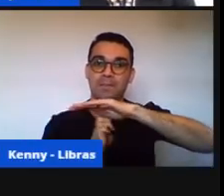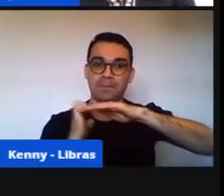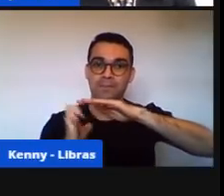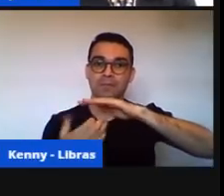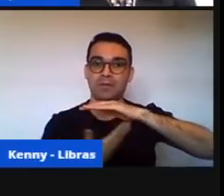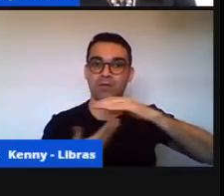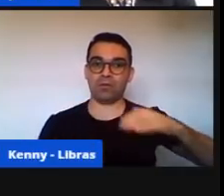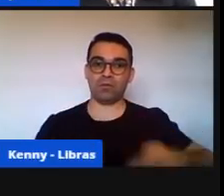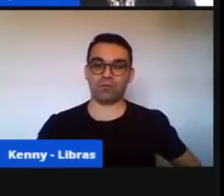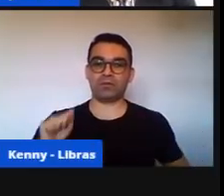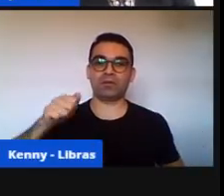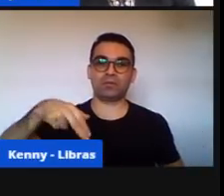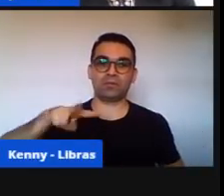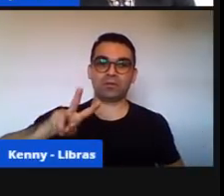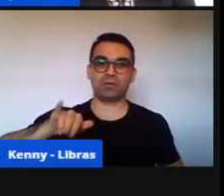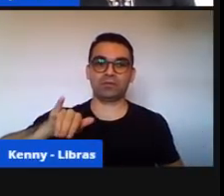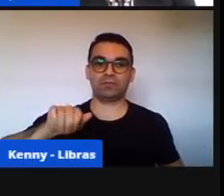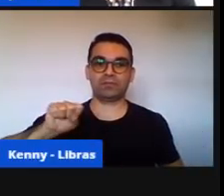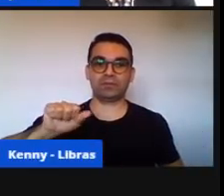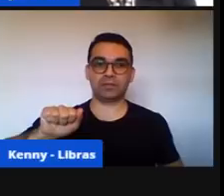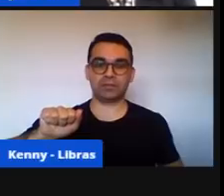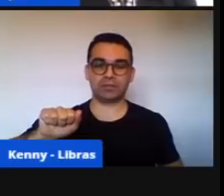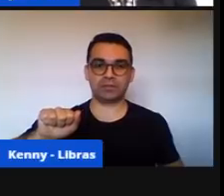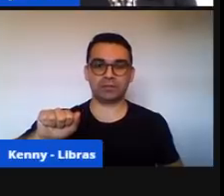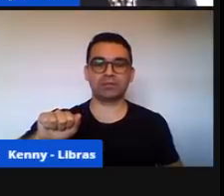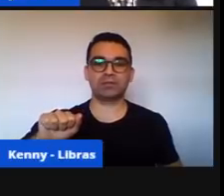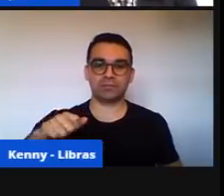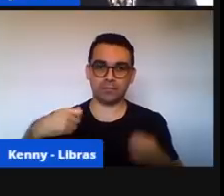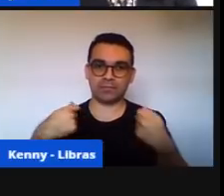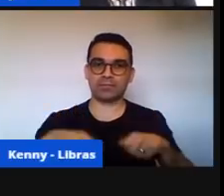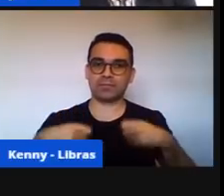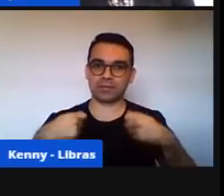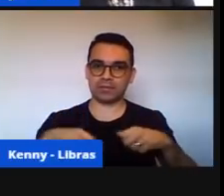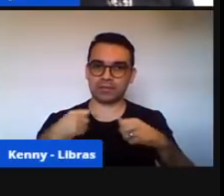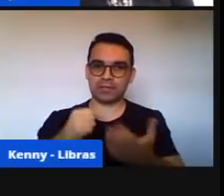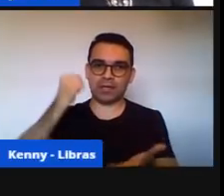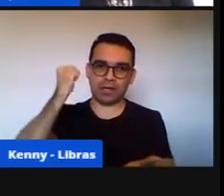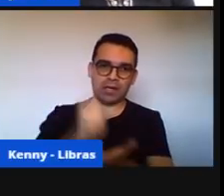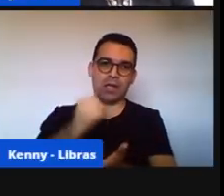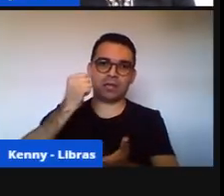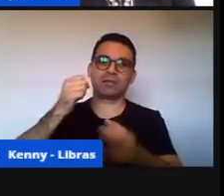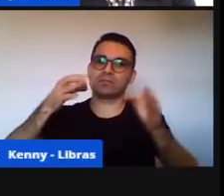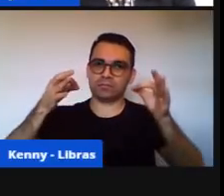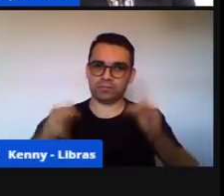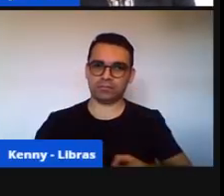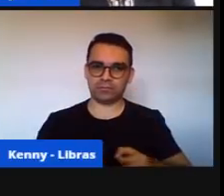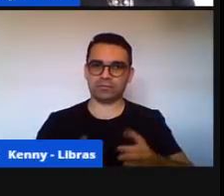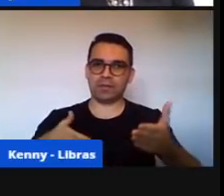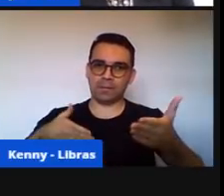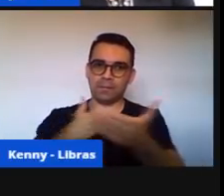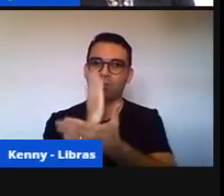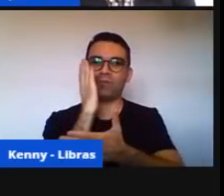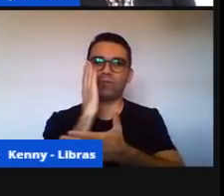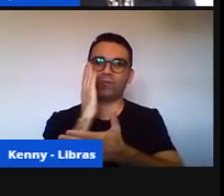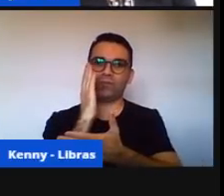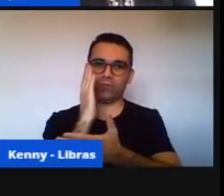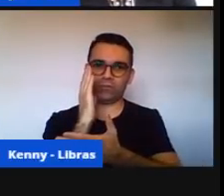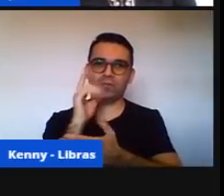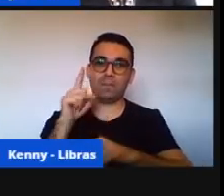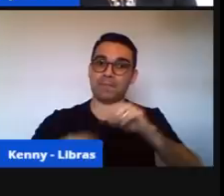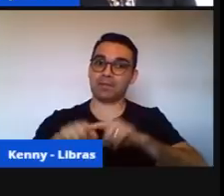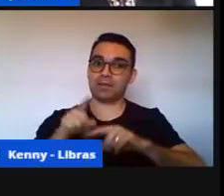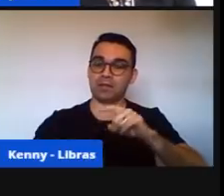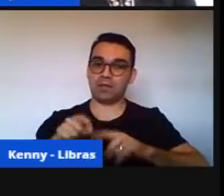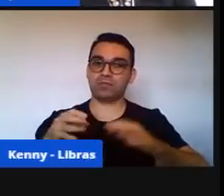ser produtos feitos artesanalmente, feitos em casa. Eles precisam ter o rótulo, as informações de